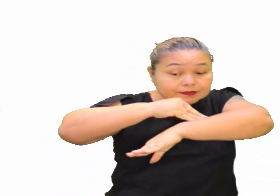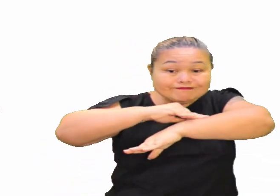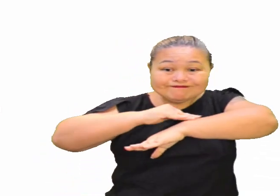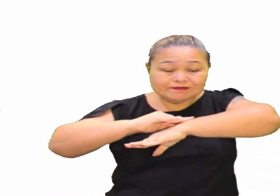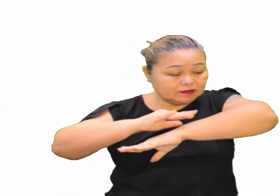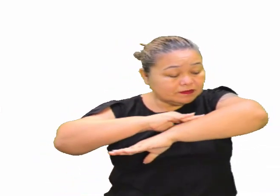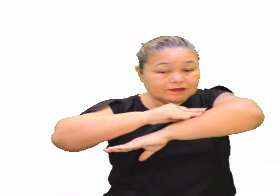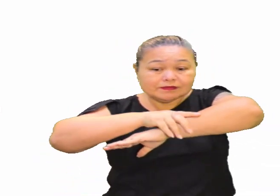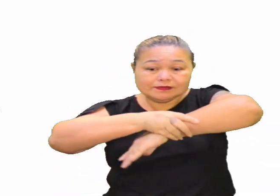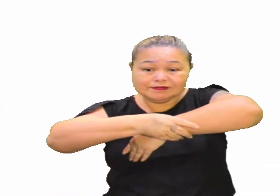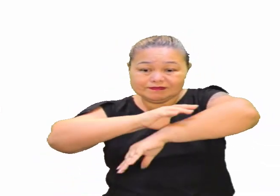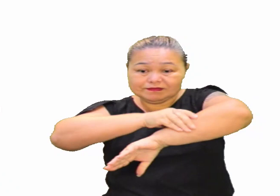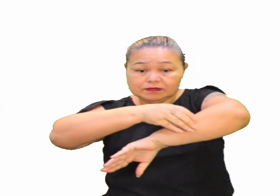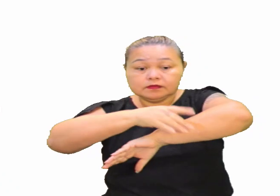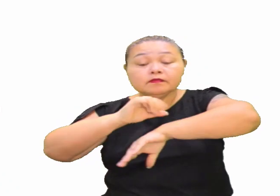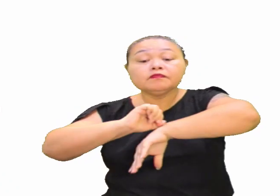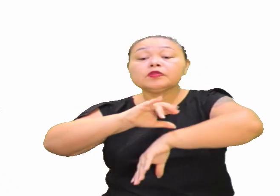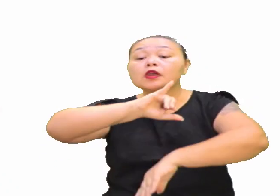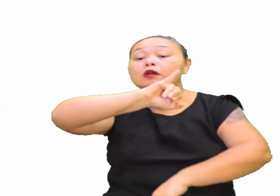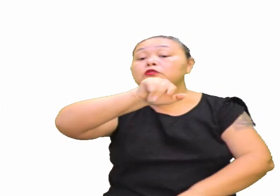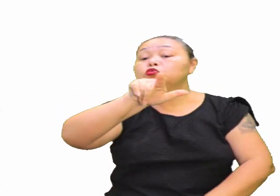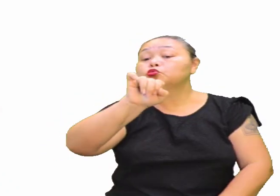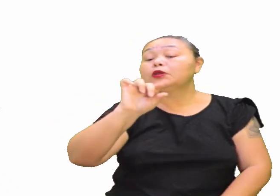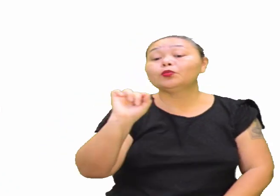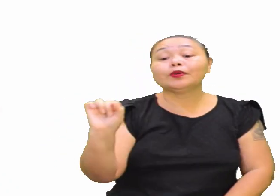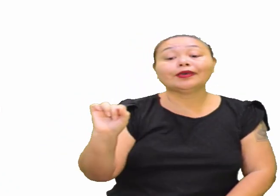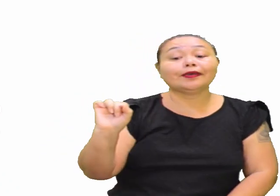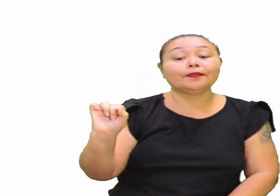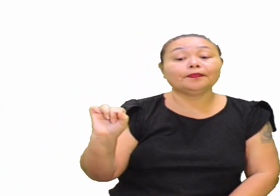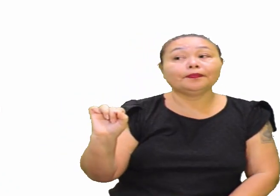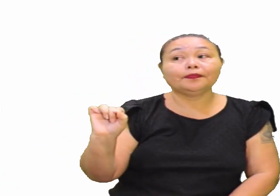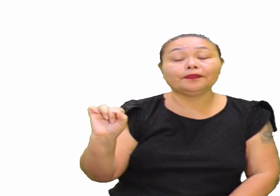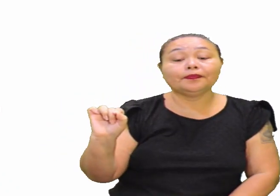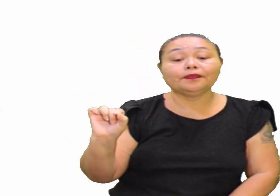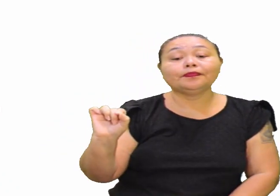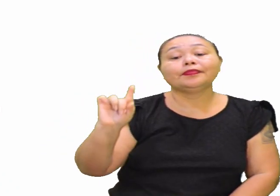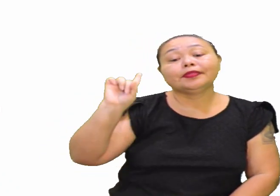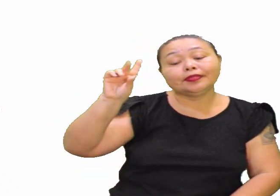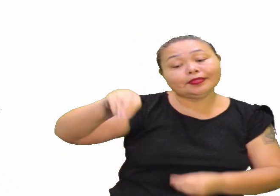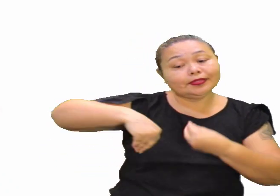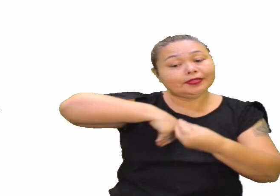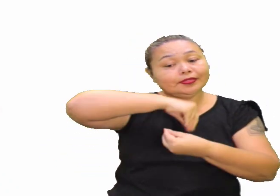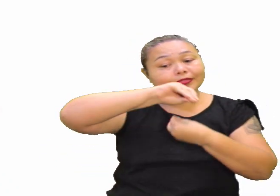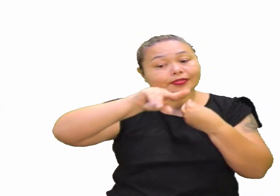Professor, por que eu sei que o pai é normal? Porque ele não está pintado.